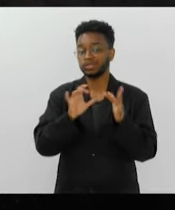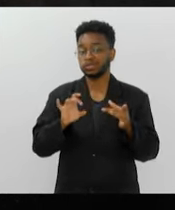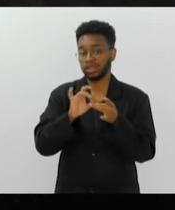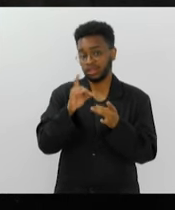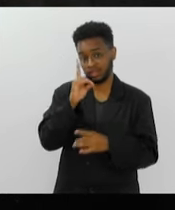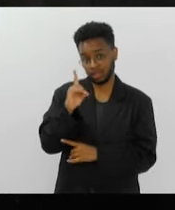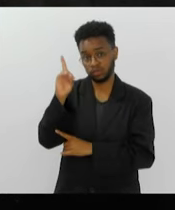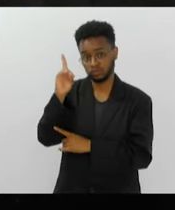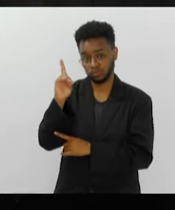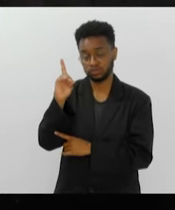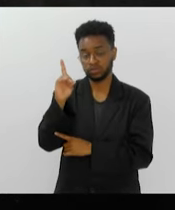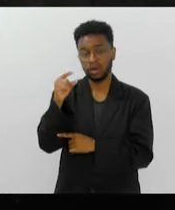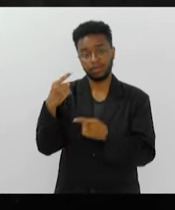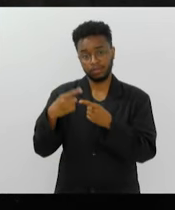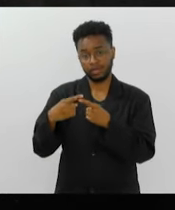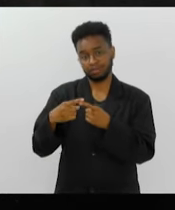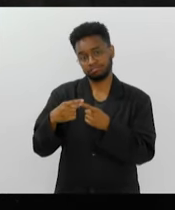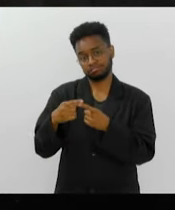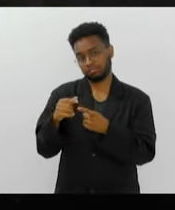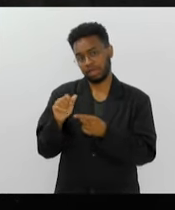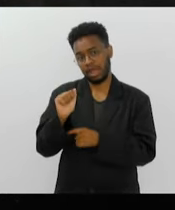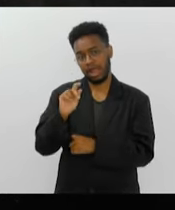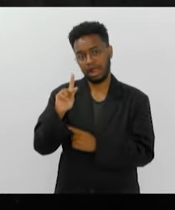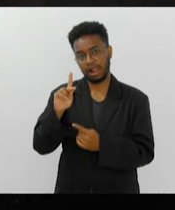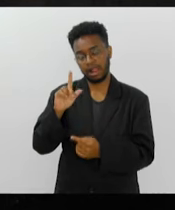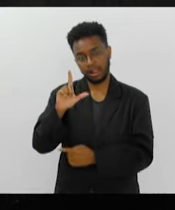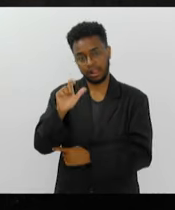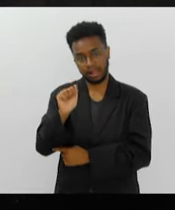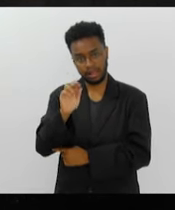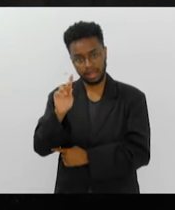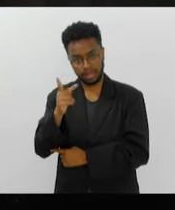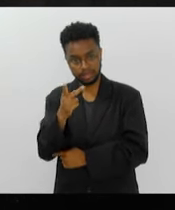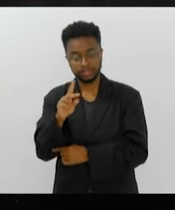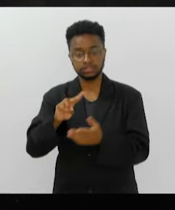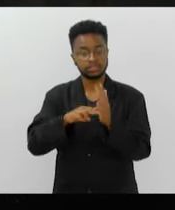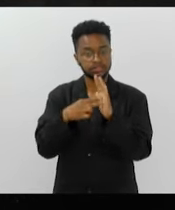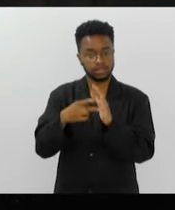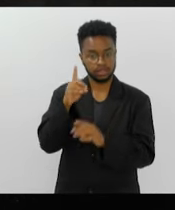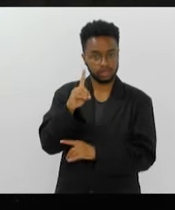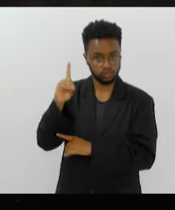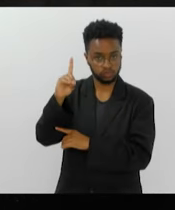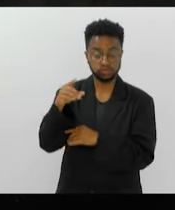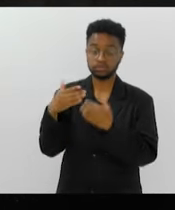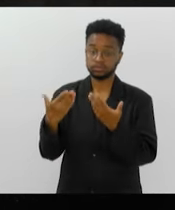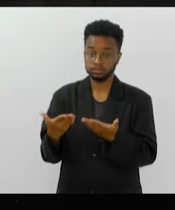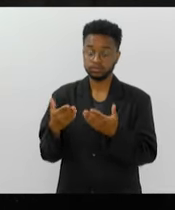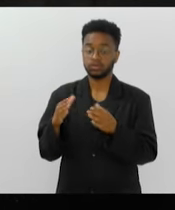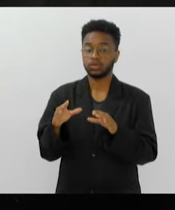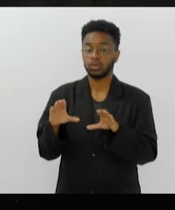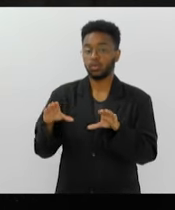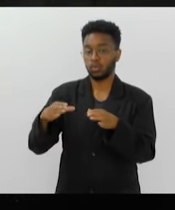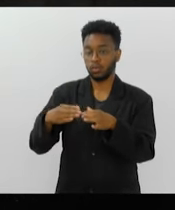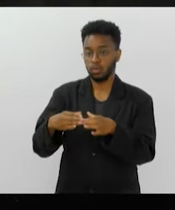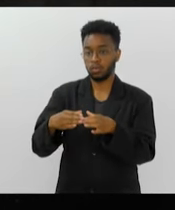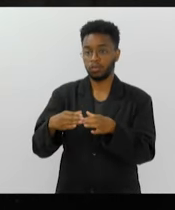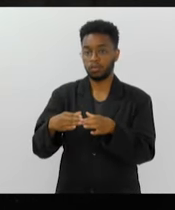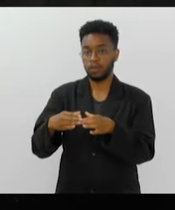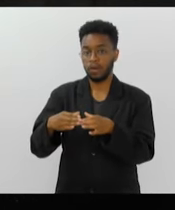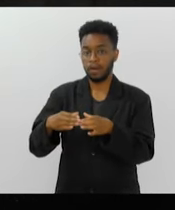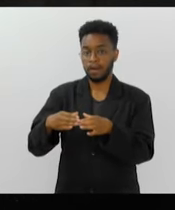alá no fundo é Deus o rbol bombardeia